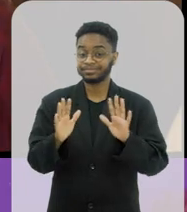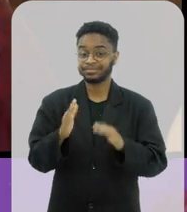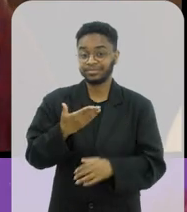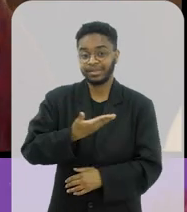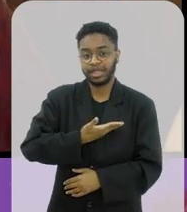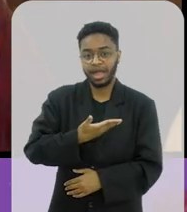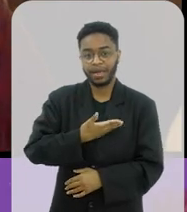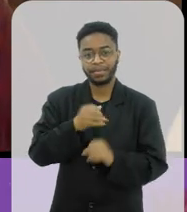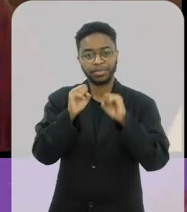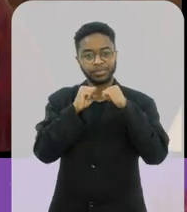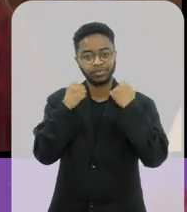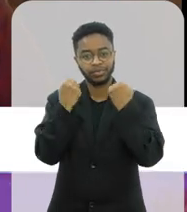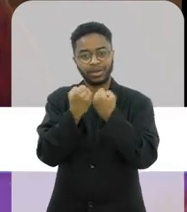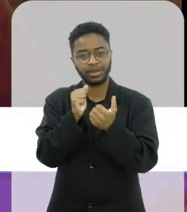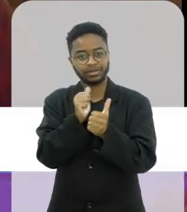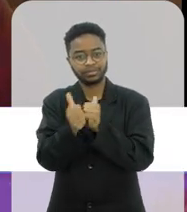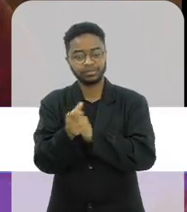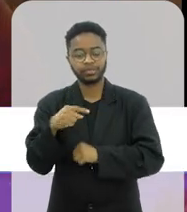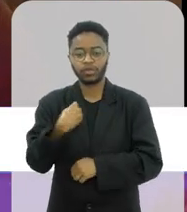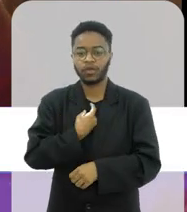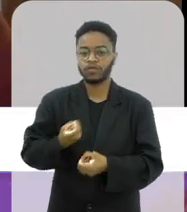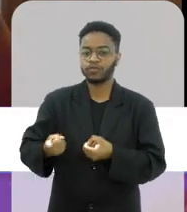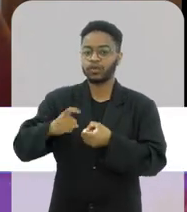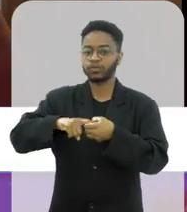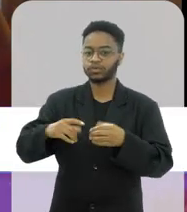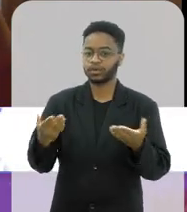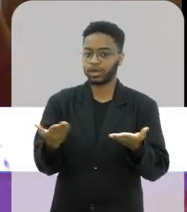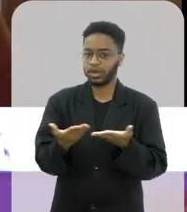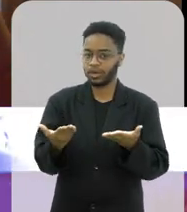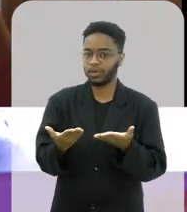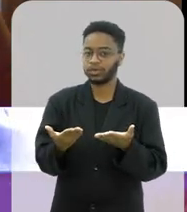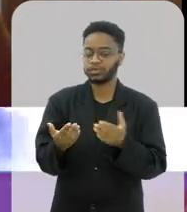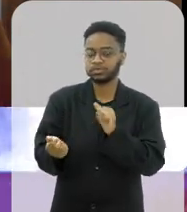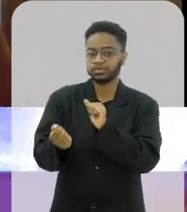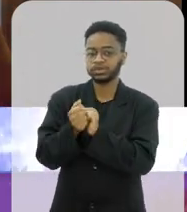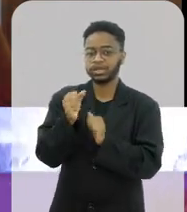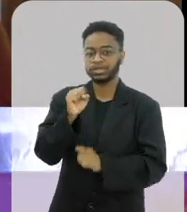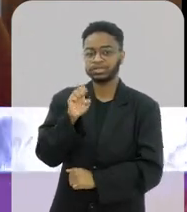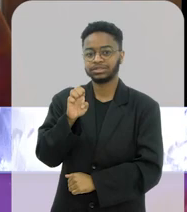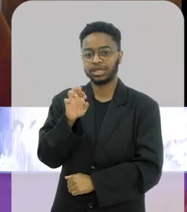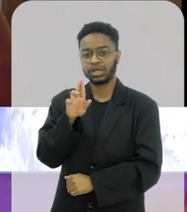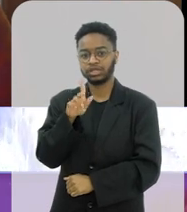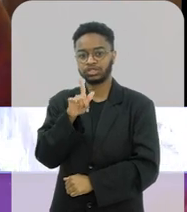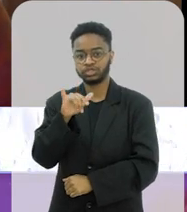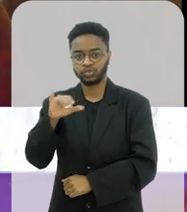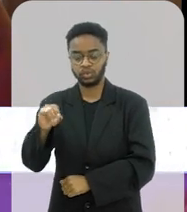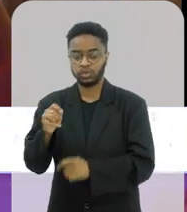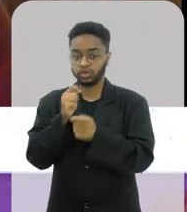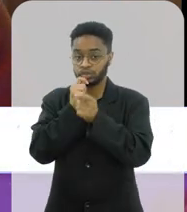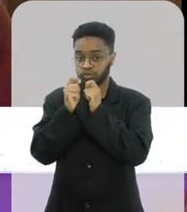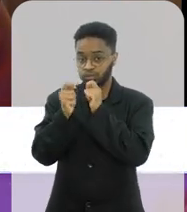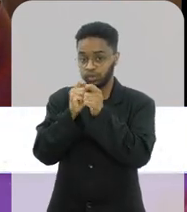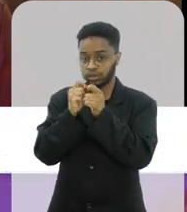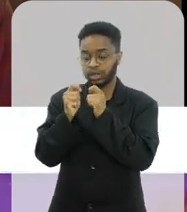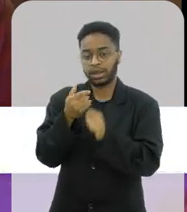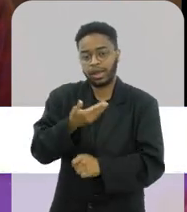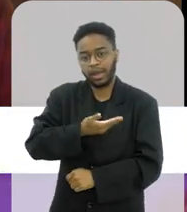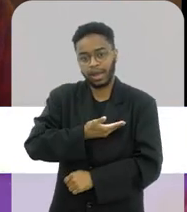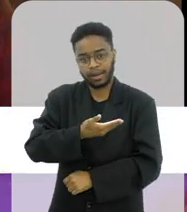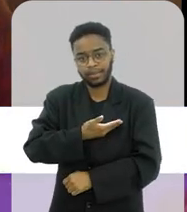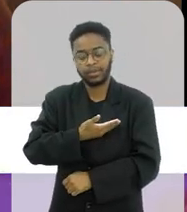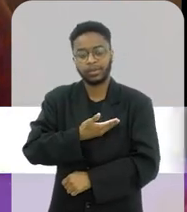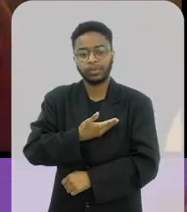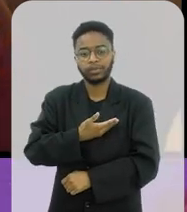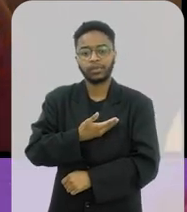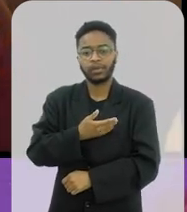Muito bem, meus amigos do Arena Esportiva, estamos de volta com Sérgio Guimarães, jornalista, companheiro e